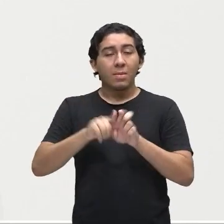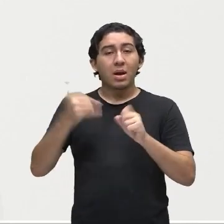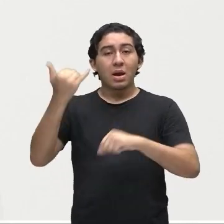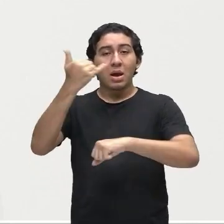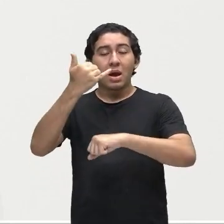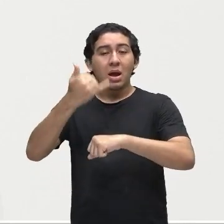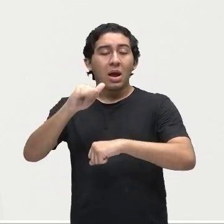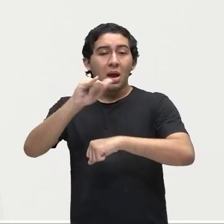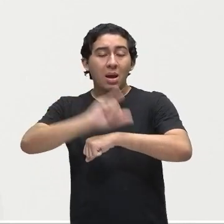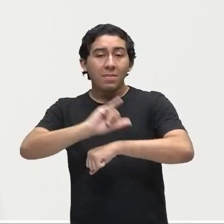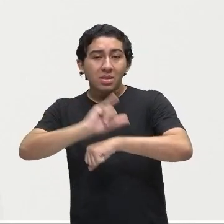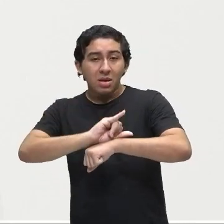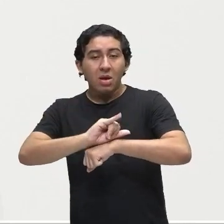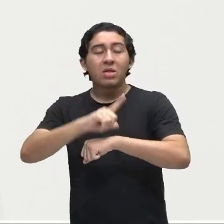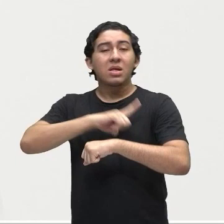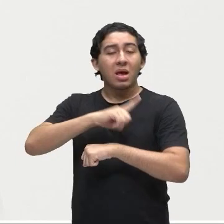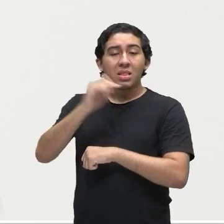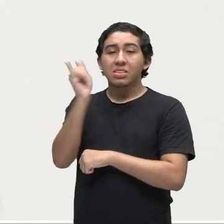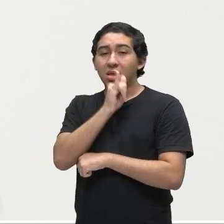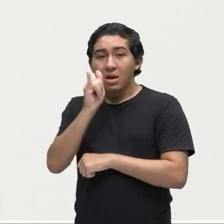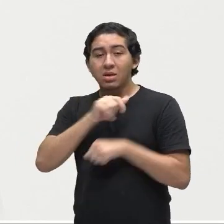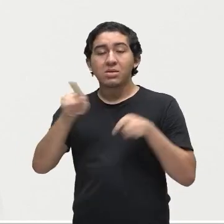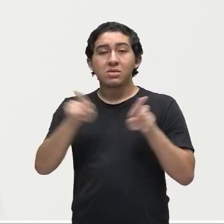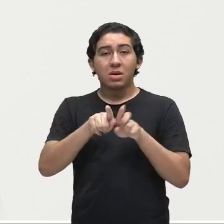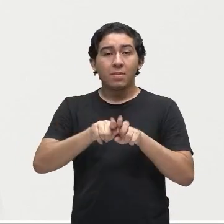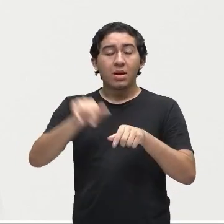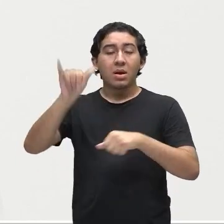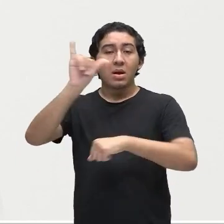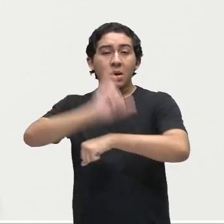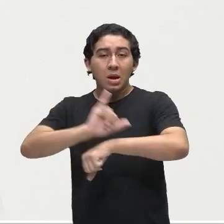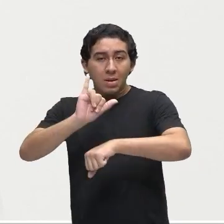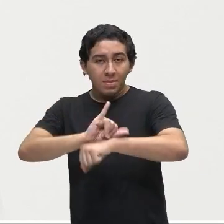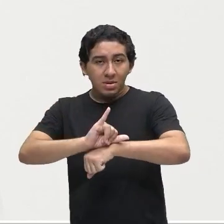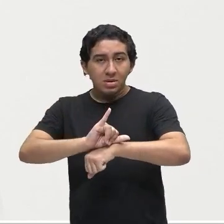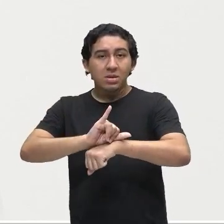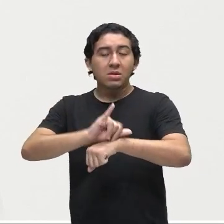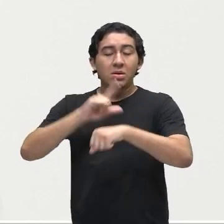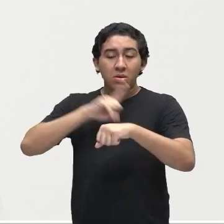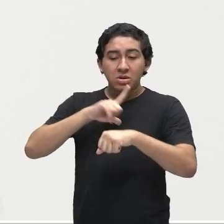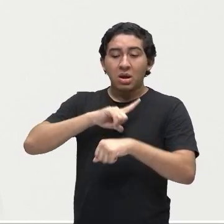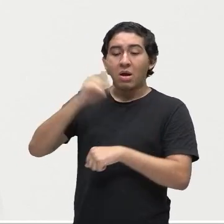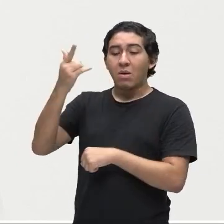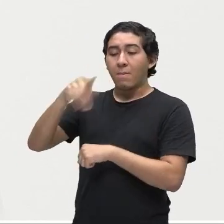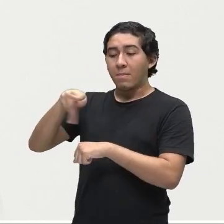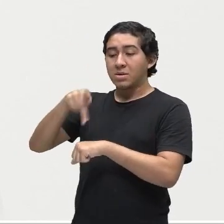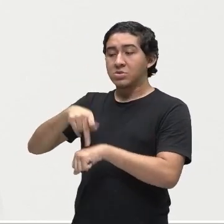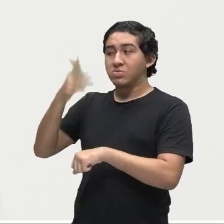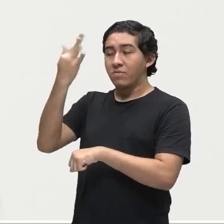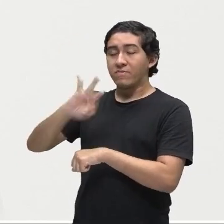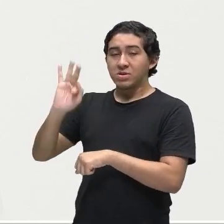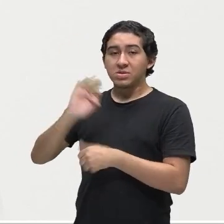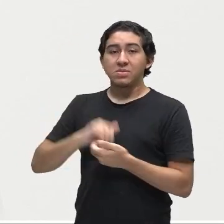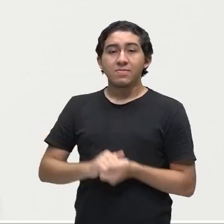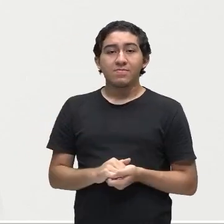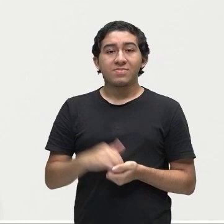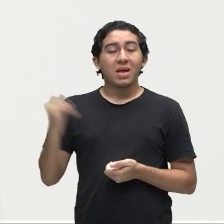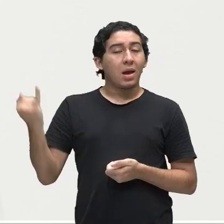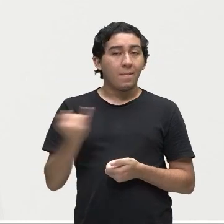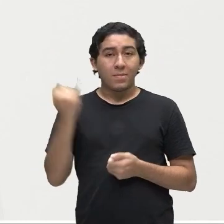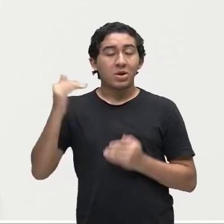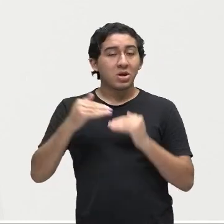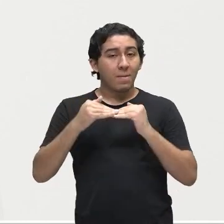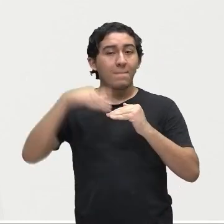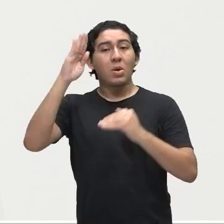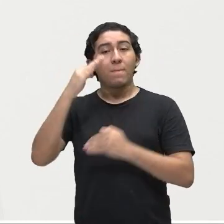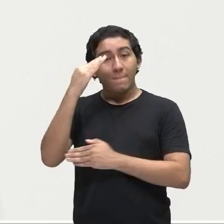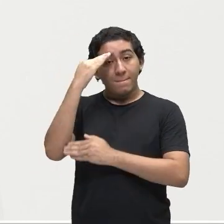e Paris aí com mais de 200 mil habitantes. Essas eram as maiores cidades que nós vamos ter